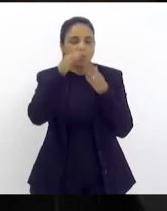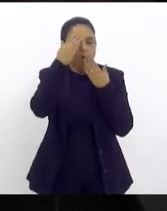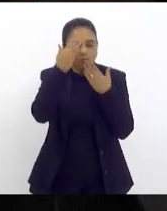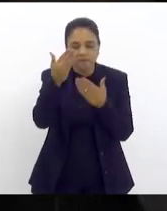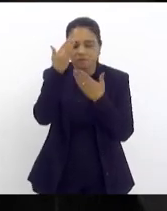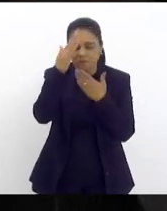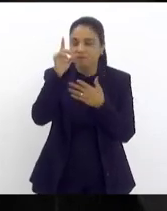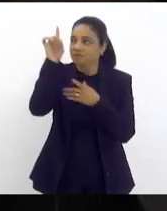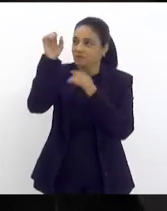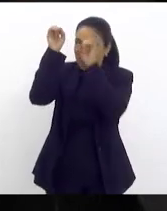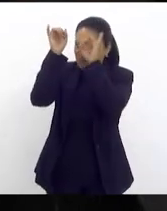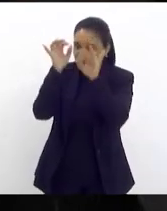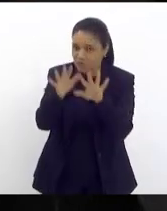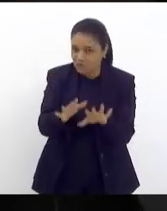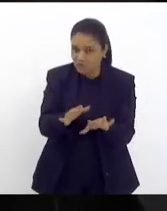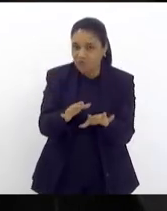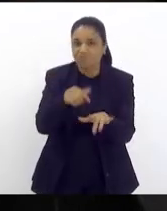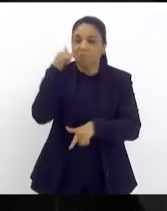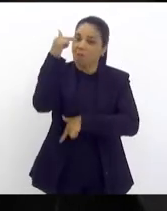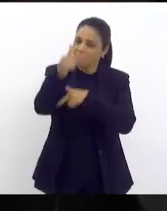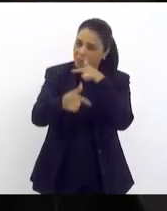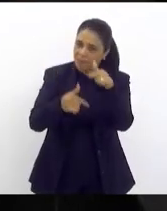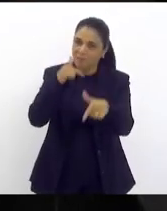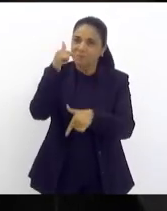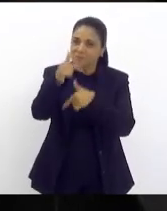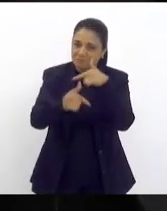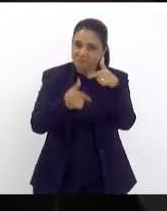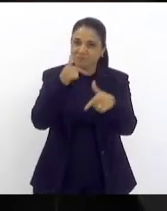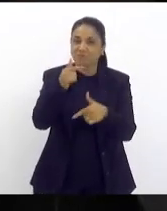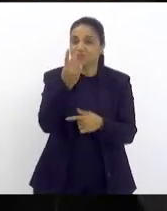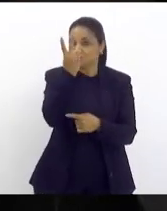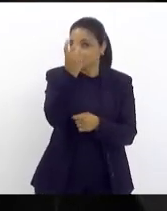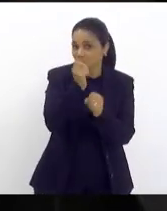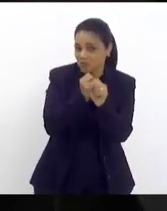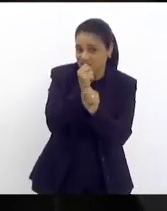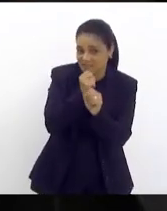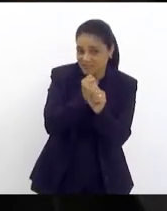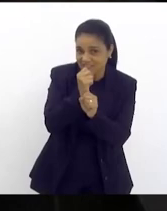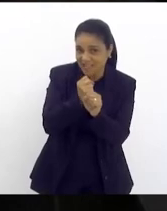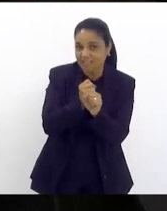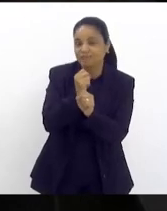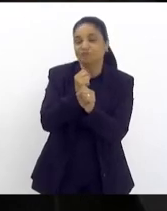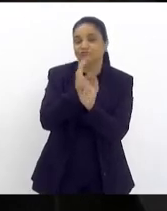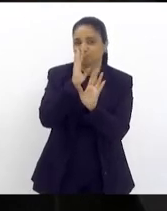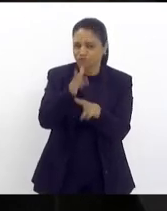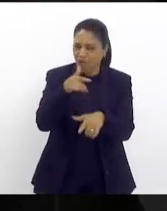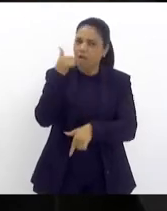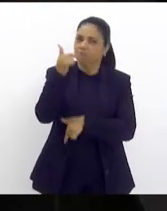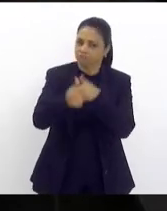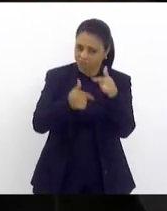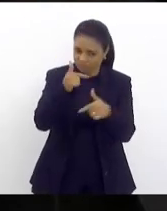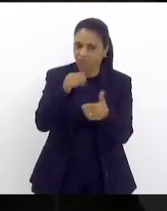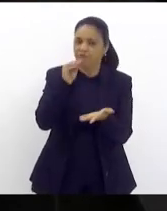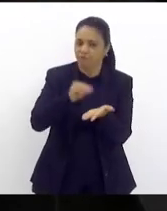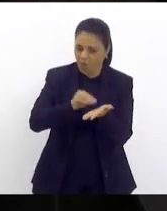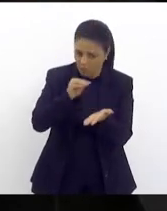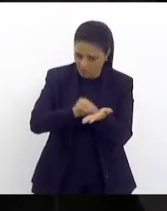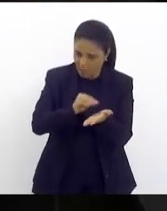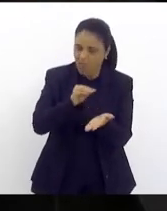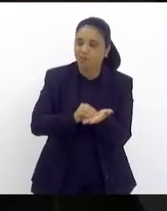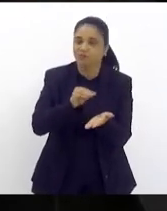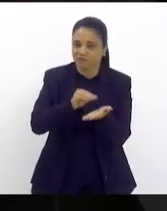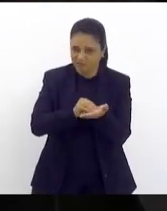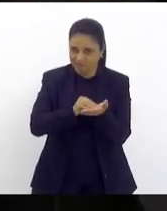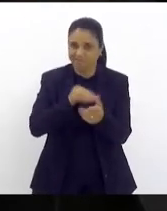um de vocês. Vamos trabalhar muito, porque nesses 2 anos a gente já fez bastante coisa, mas falta ainda muita